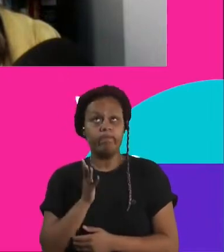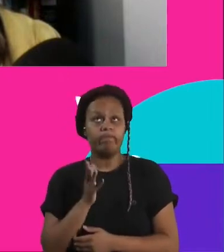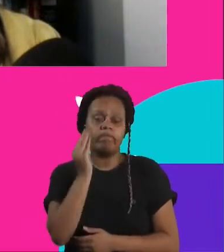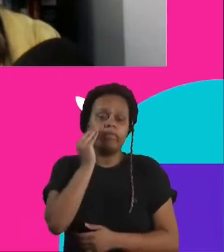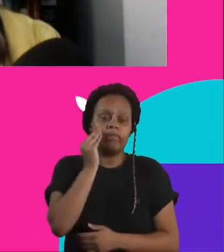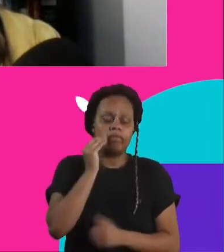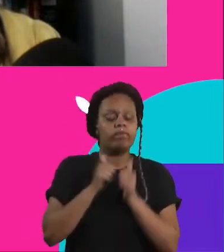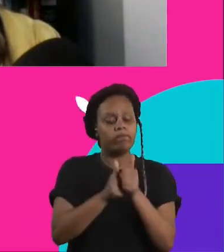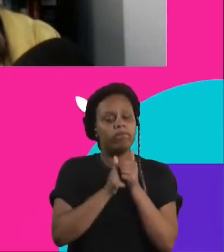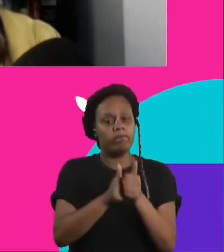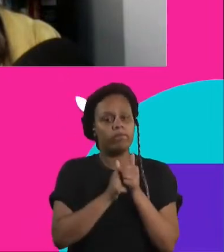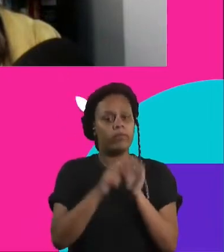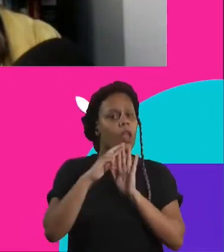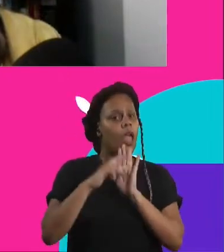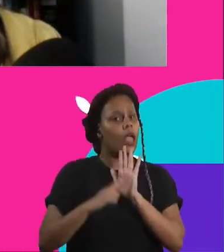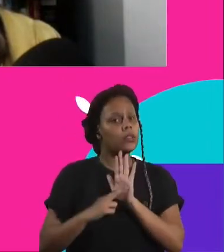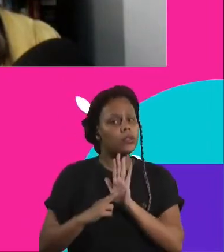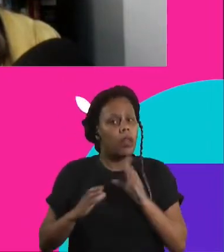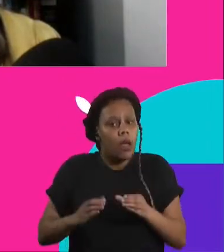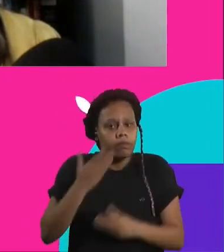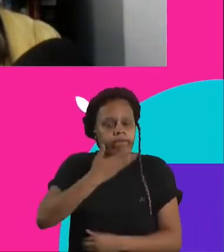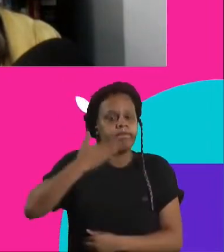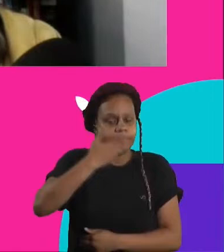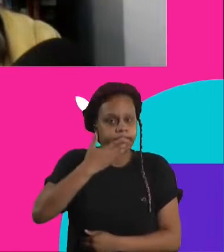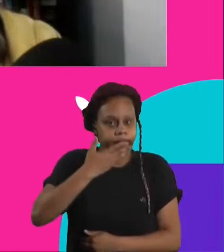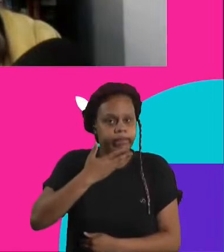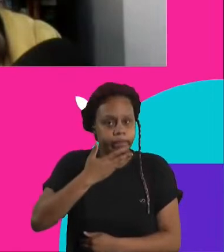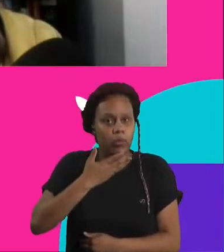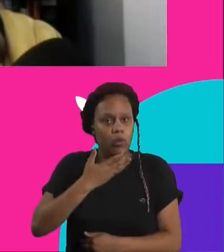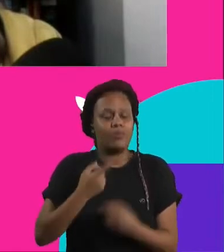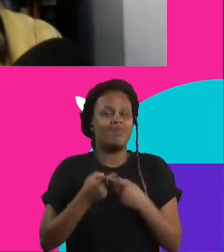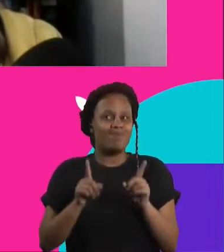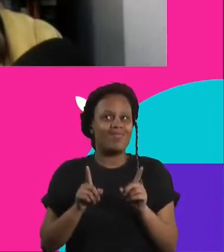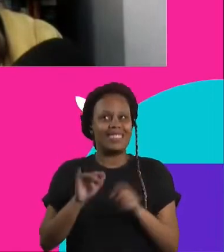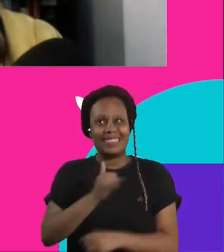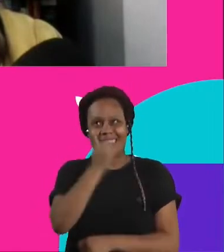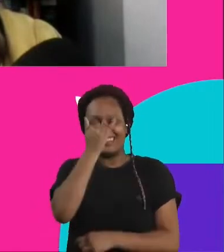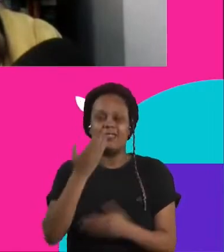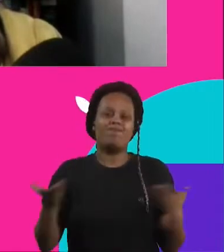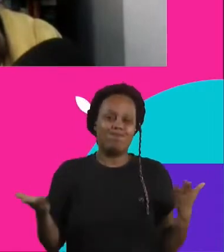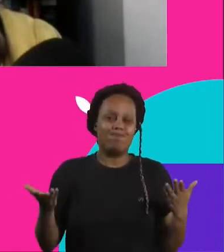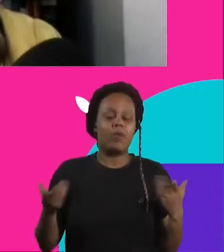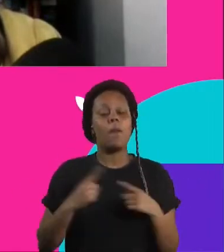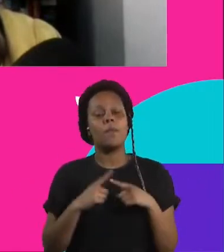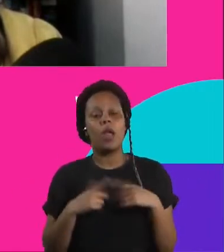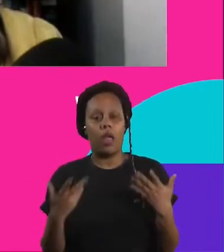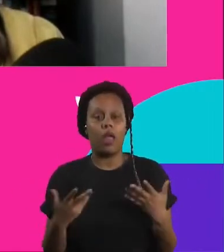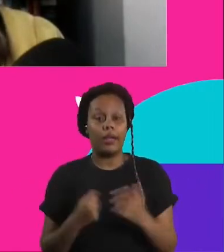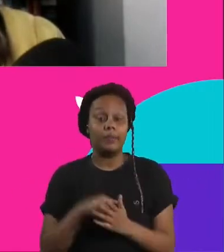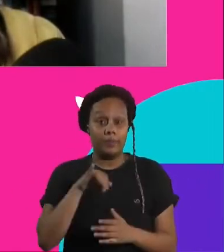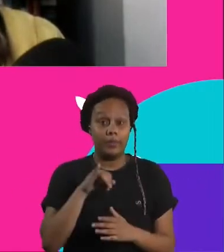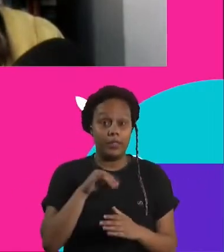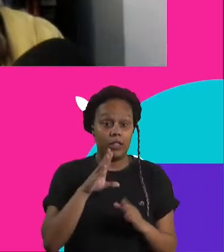maravilhoso algoritmo de receitas de bolo, fui muito mal sucedida, mas, né, as máquinas, quando você coloca o